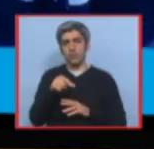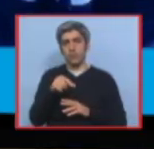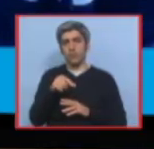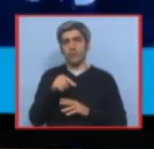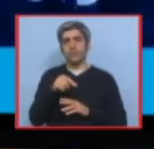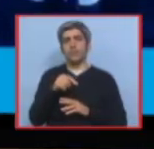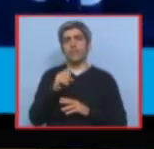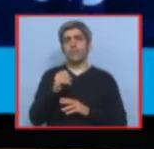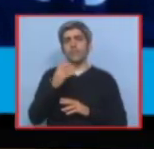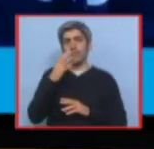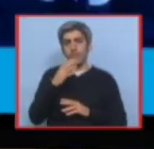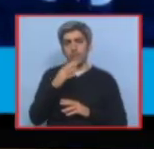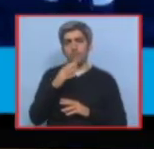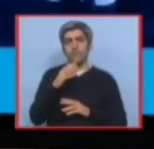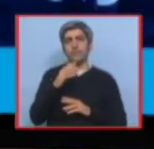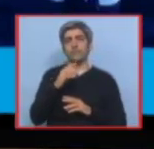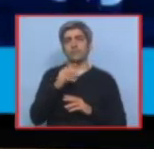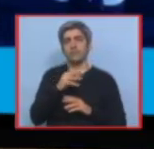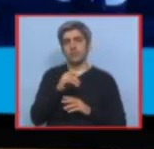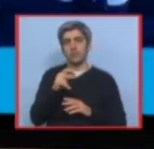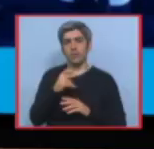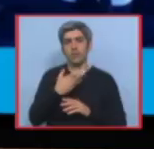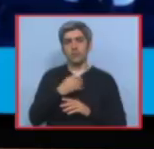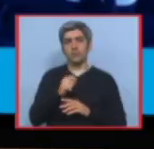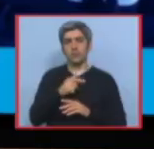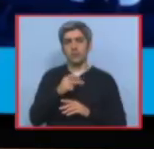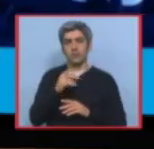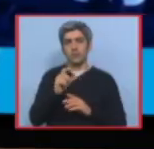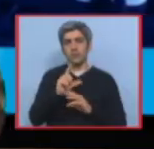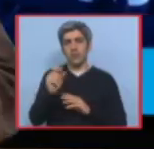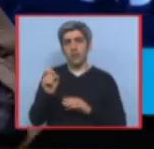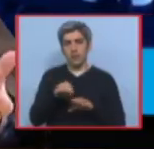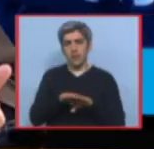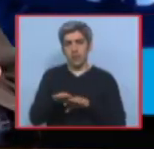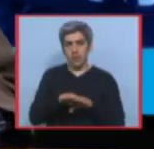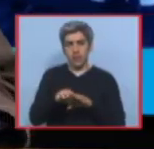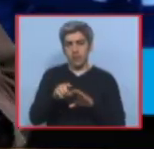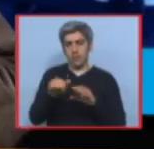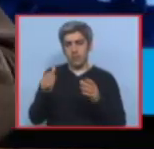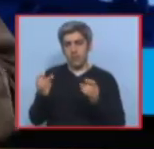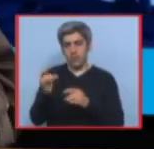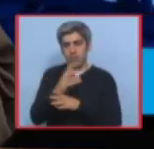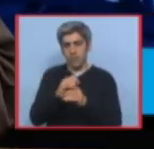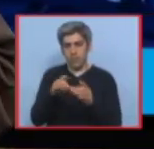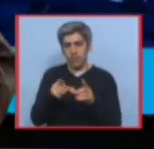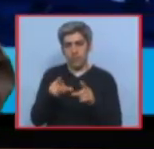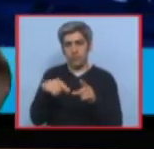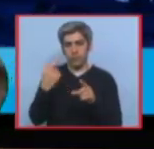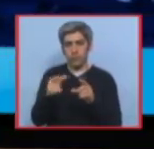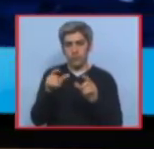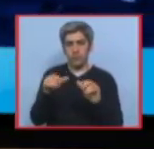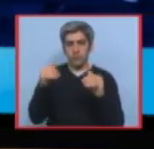missão ad gentes sair da Itália para a Europa e da Europa